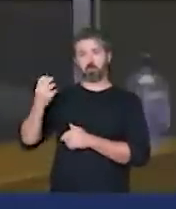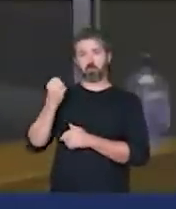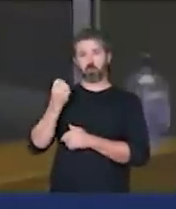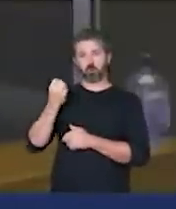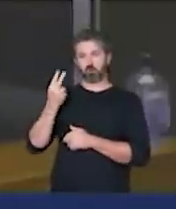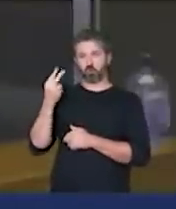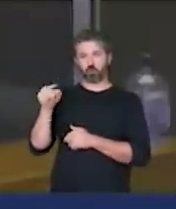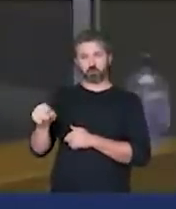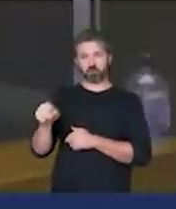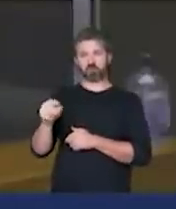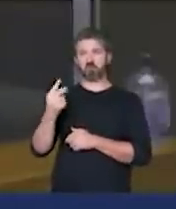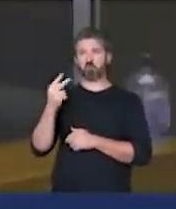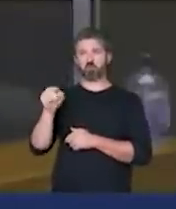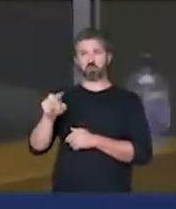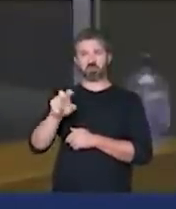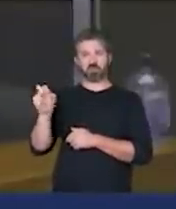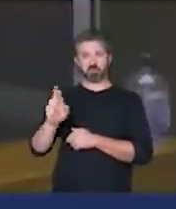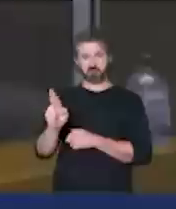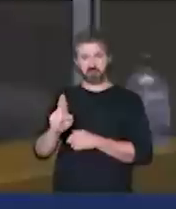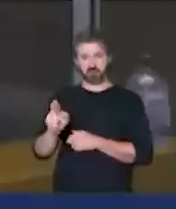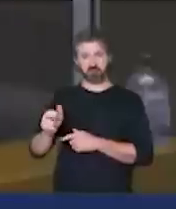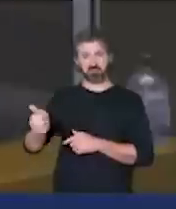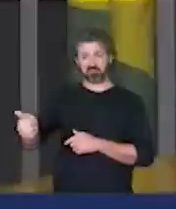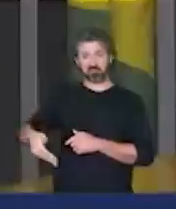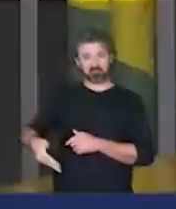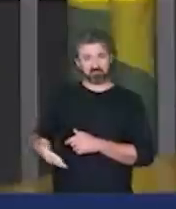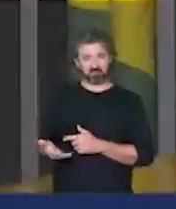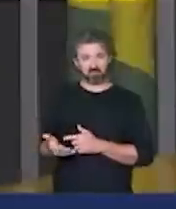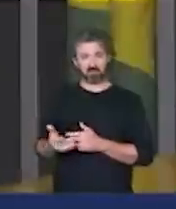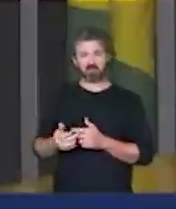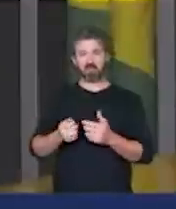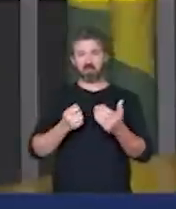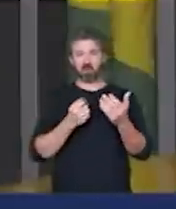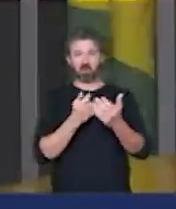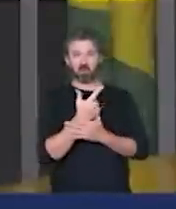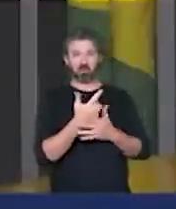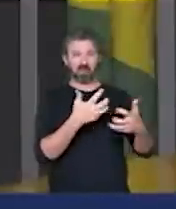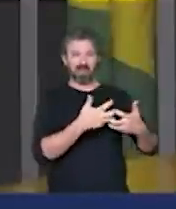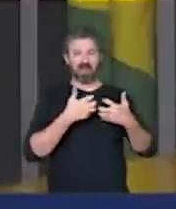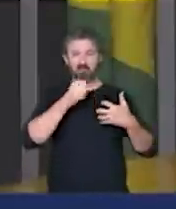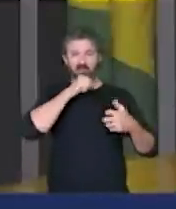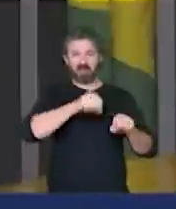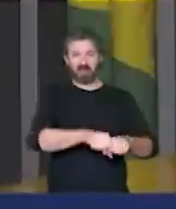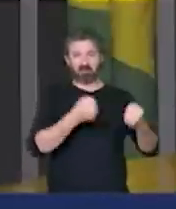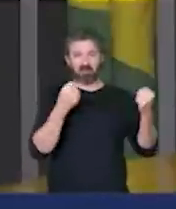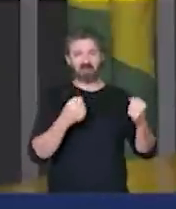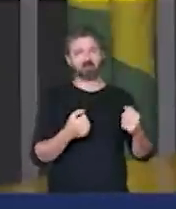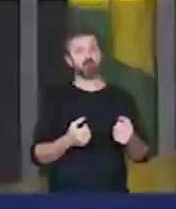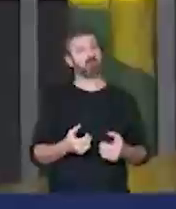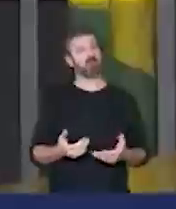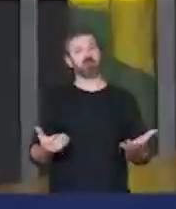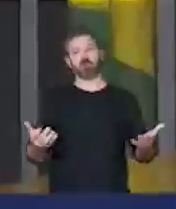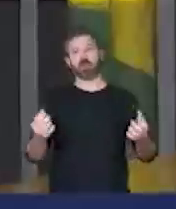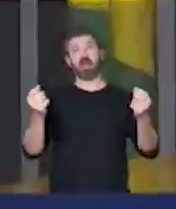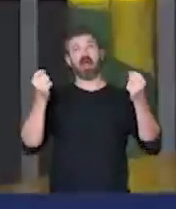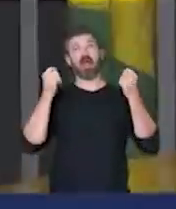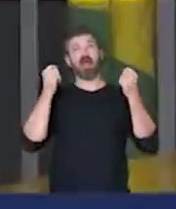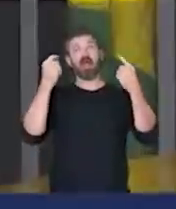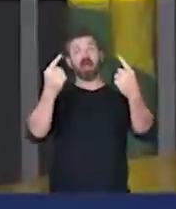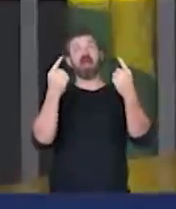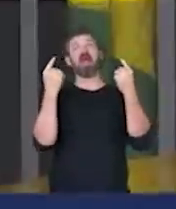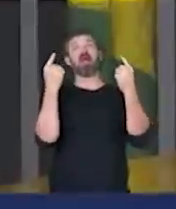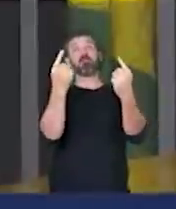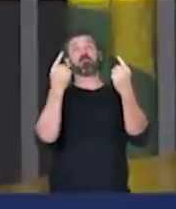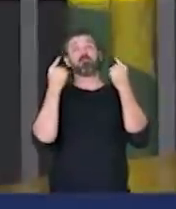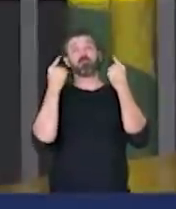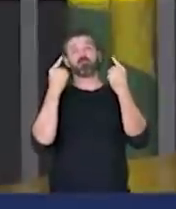de R$ 2.500, uma mixaria, para comprar sucata de caminhão, é realmente o ápice, o cúmulo,